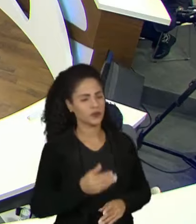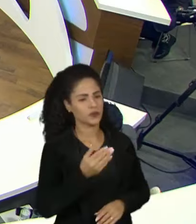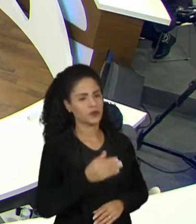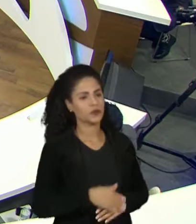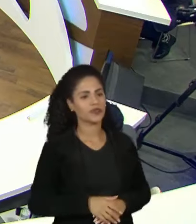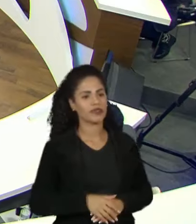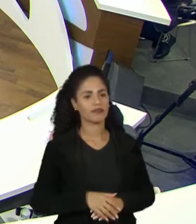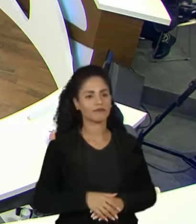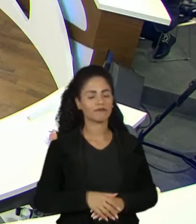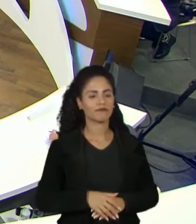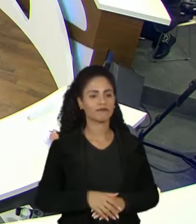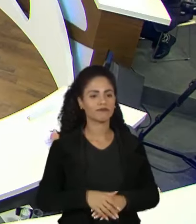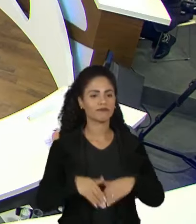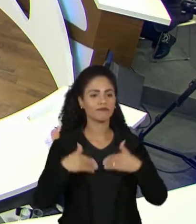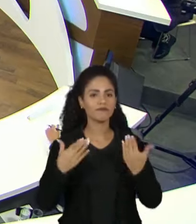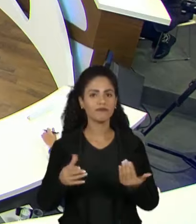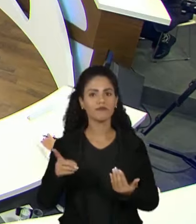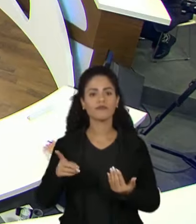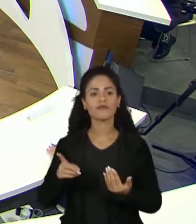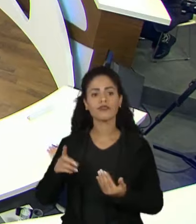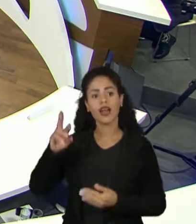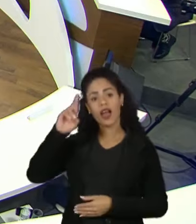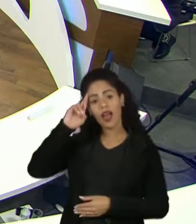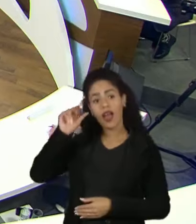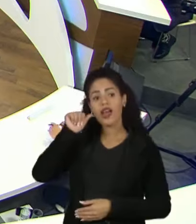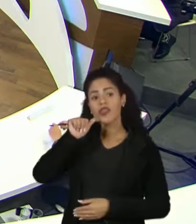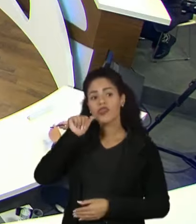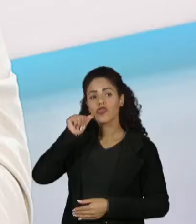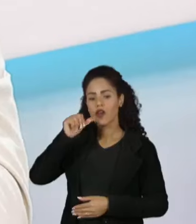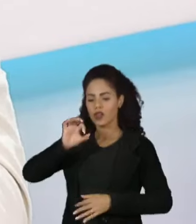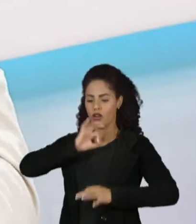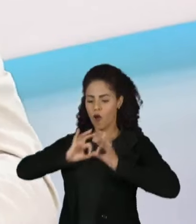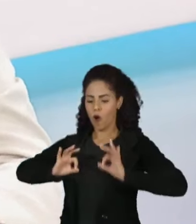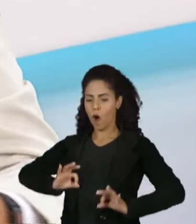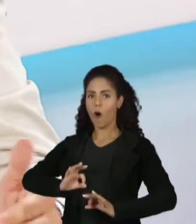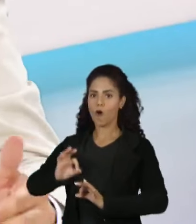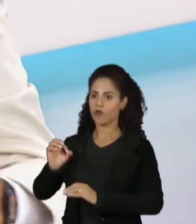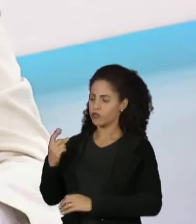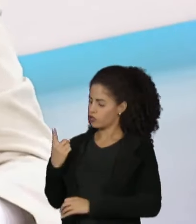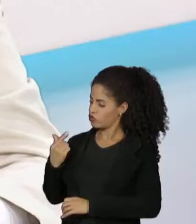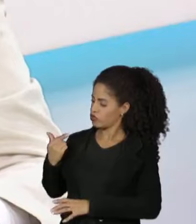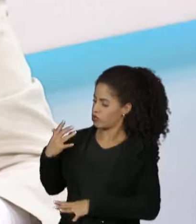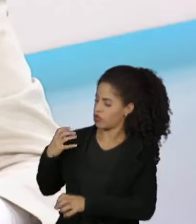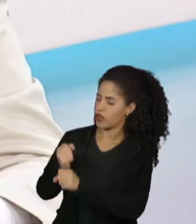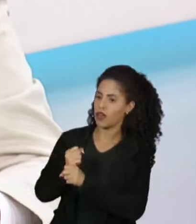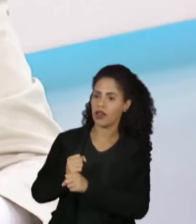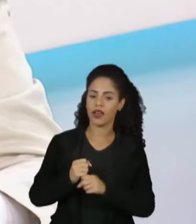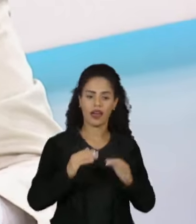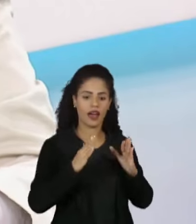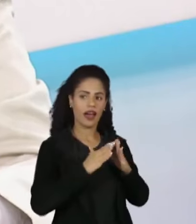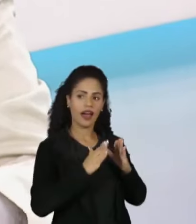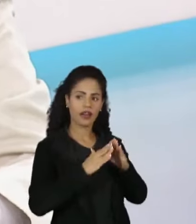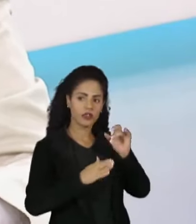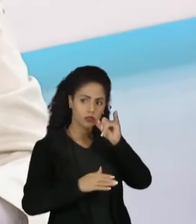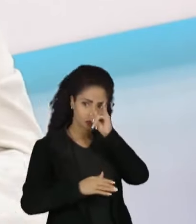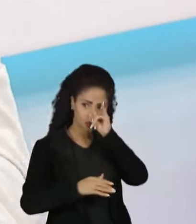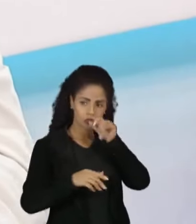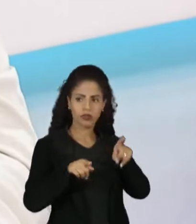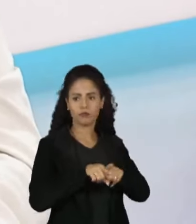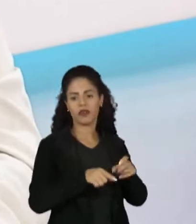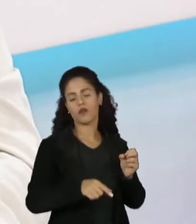Agora é o seguinte, o Bar da Dona Onça tem quase 17 anos, a Casa do Porco também caminha aí para quase uma década. É.